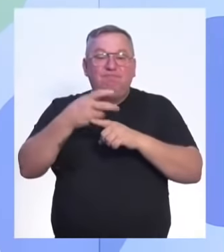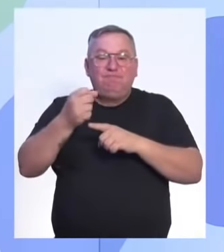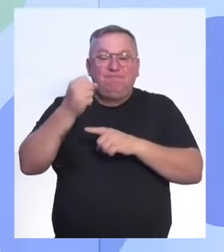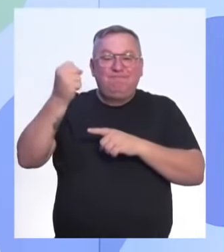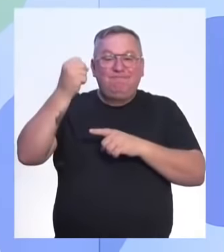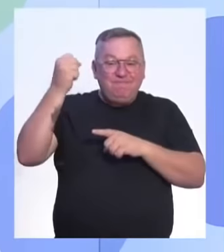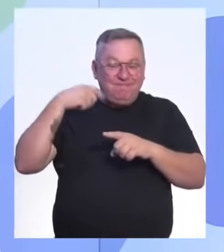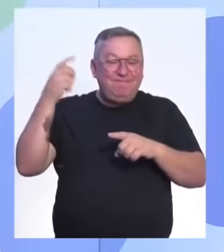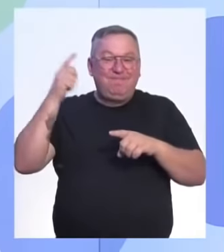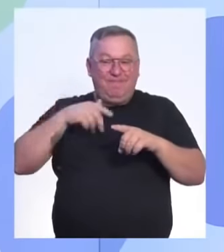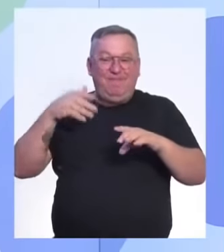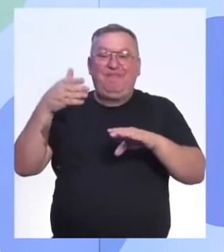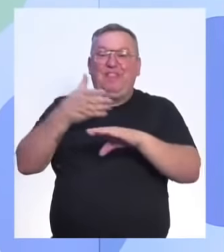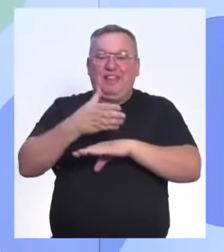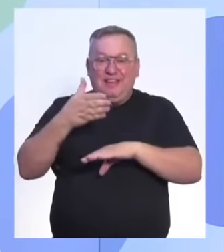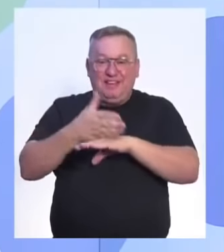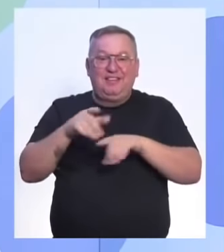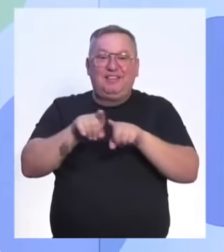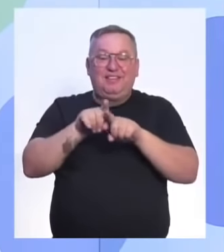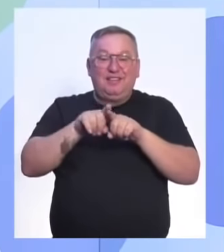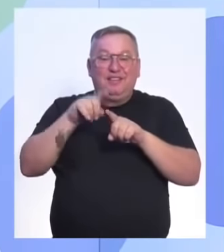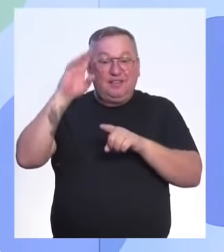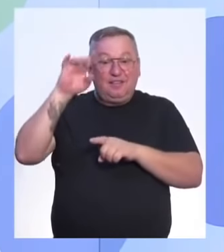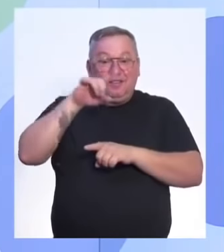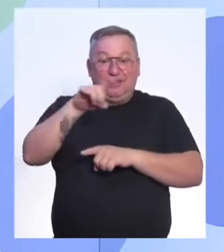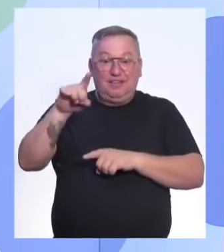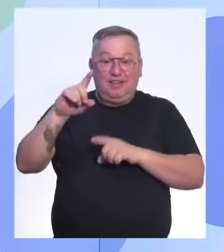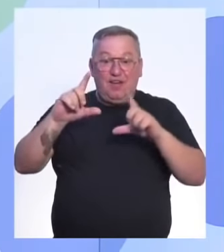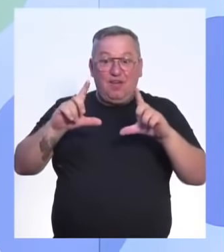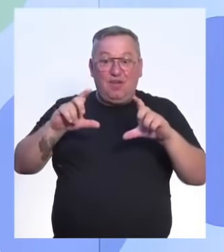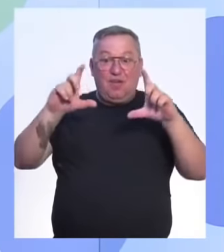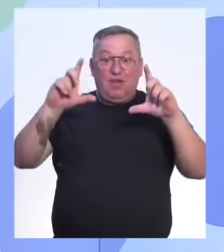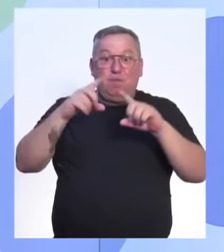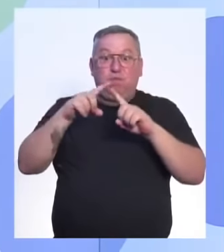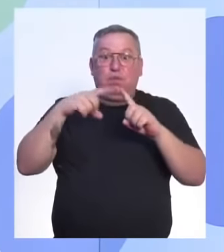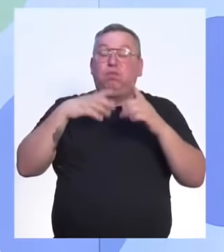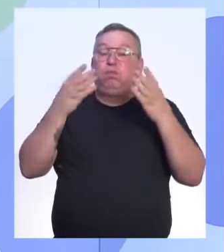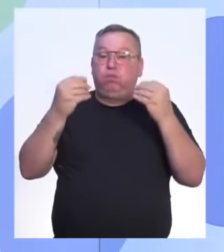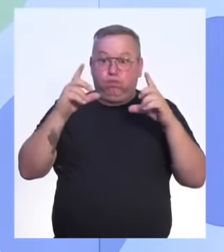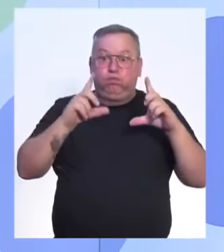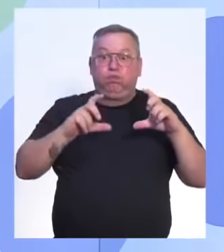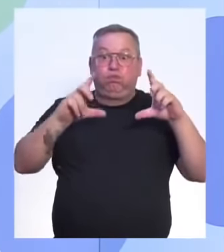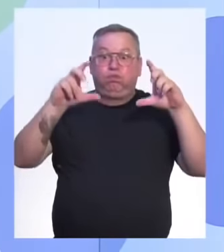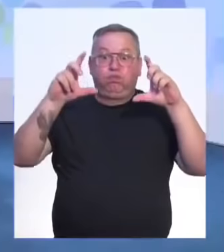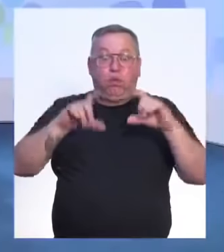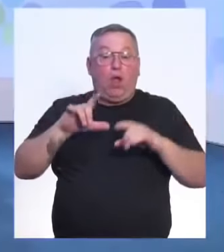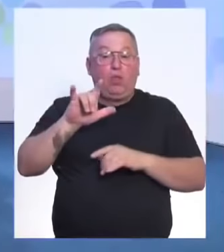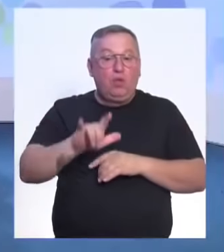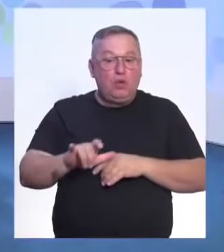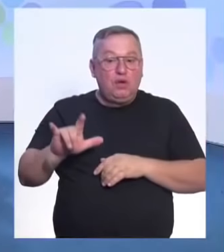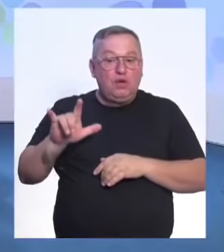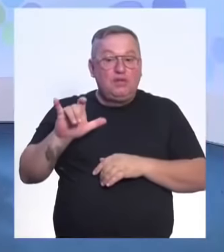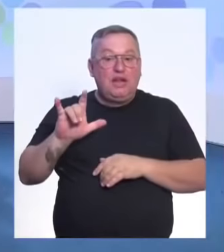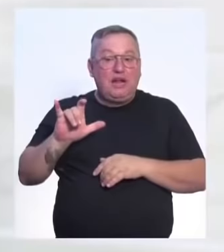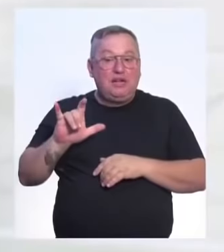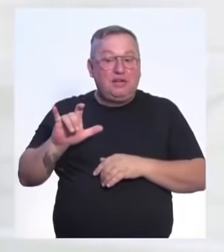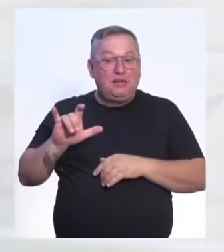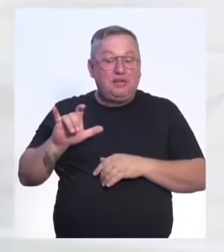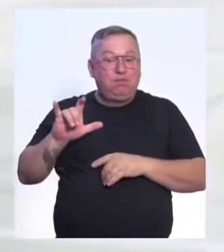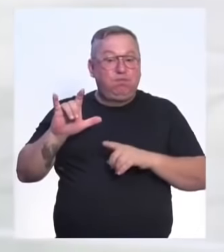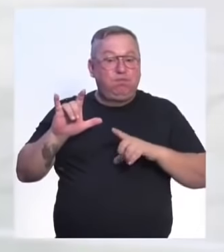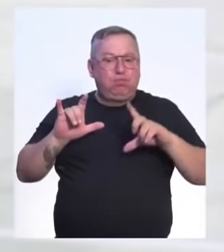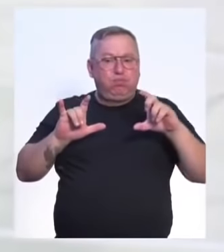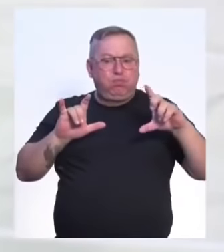alguns que participaram, principalmente você que tirou a foto. Porque está bombando lá no Instagram, Osmar. É verdade, né? Final de semana o pessoal